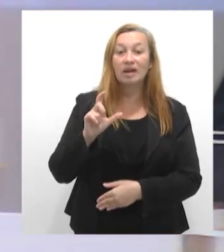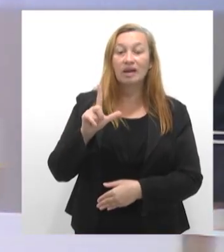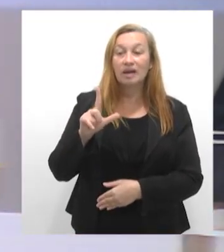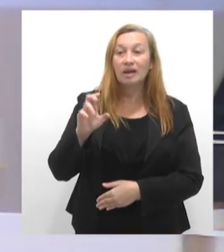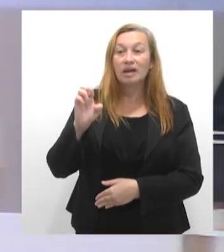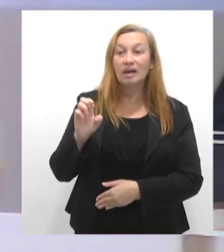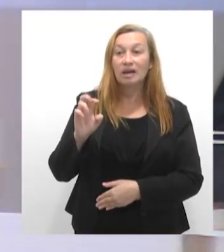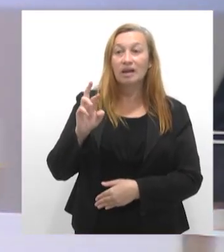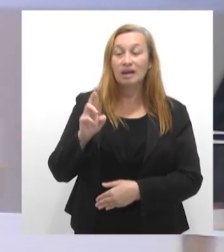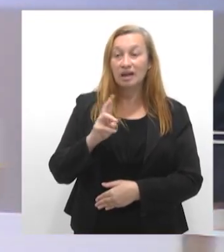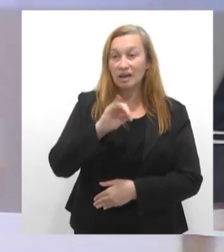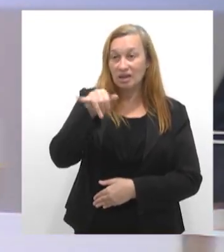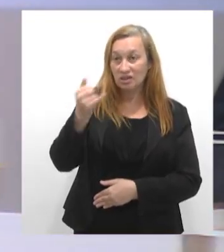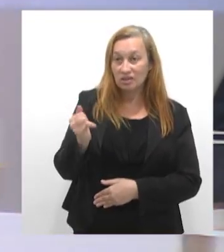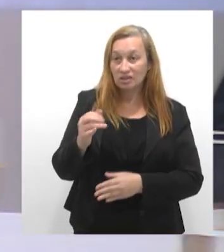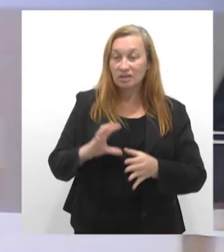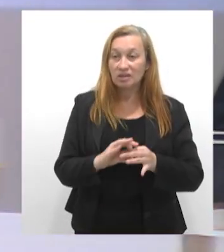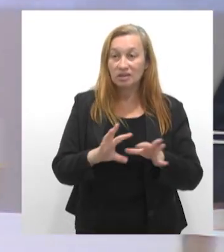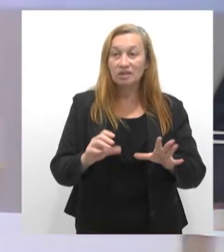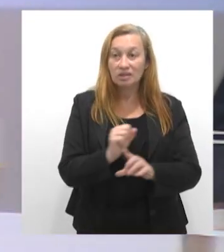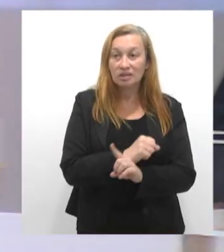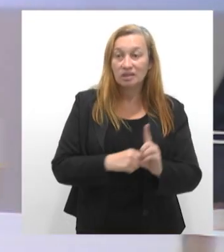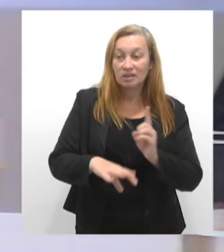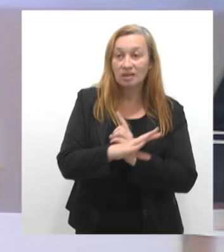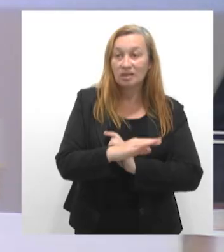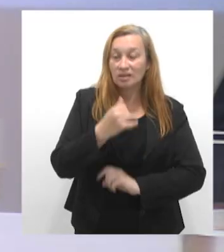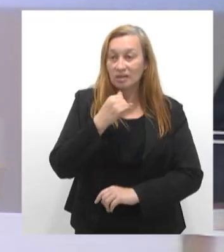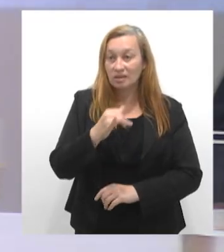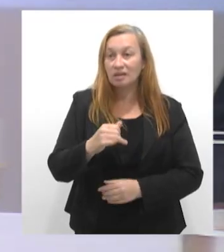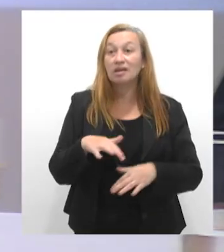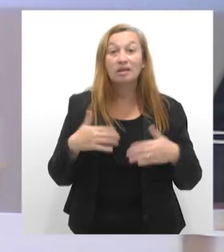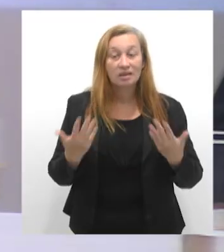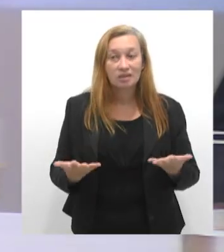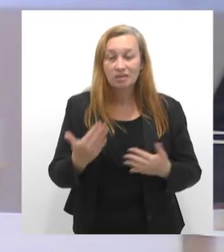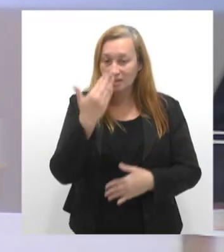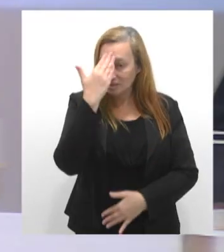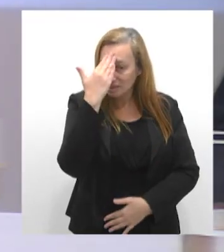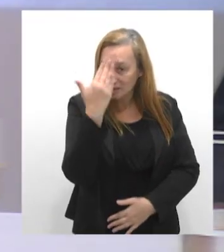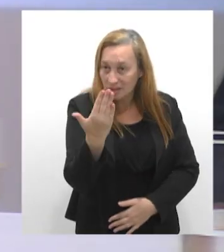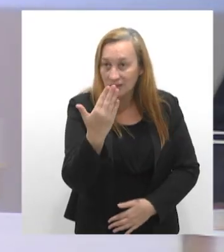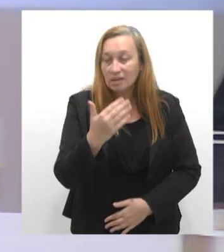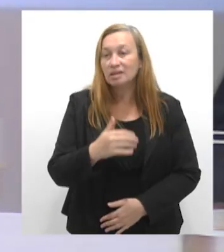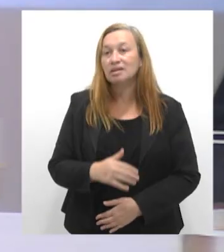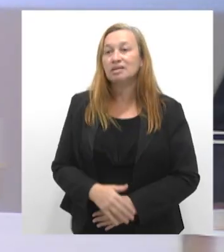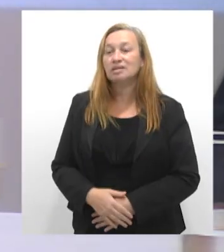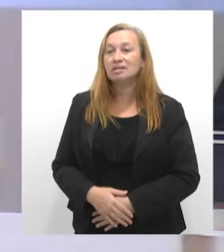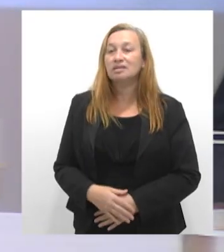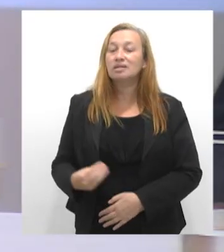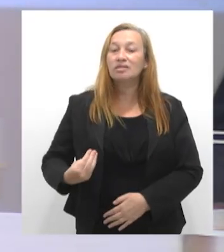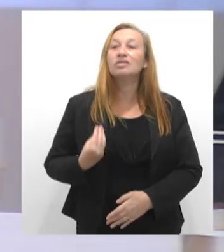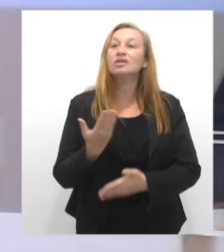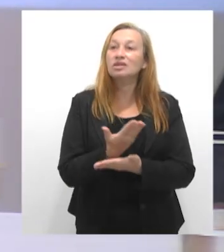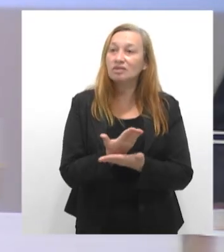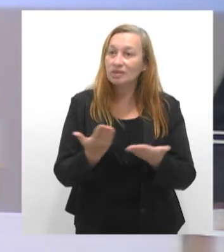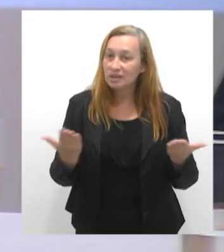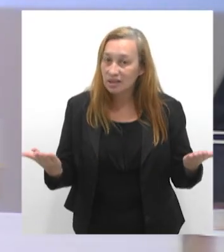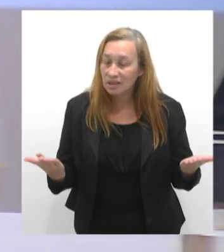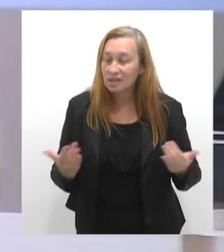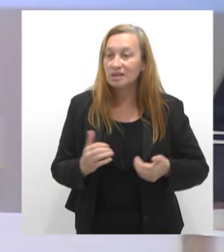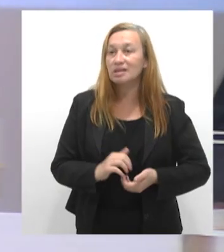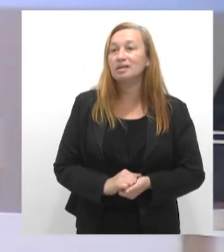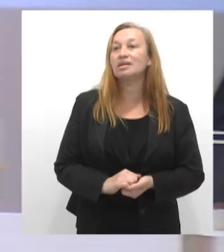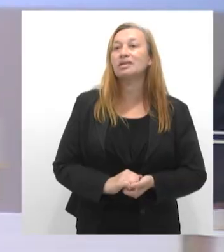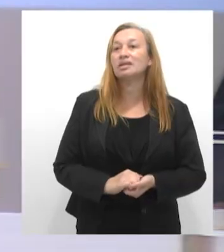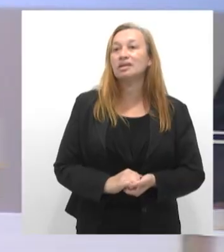tem deixado para a sociedade fluminense. Então, queria agradecer a presença de todas e